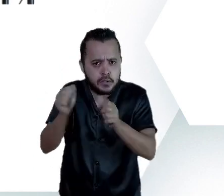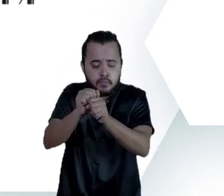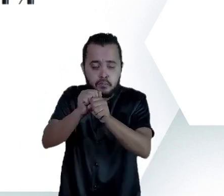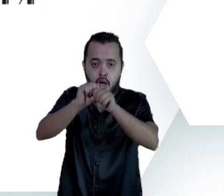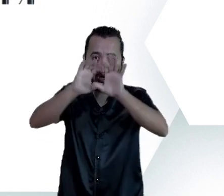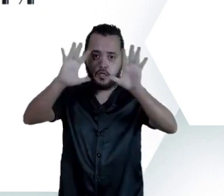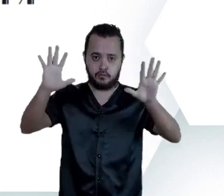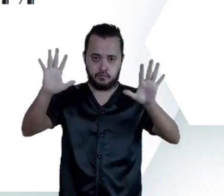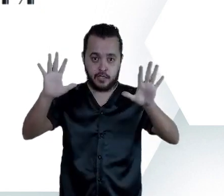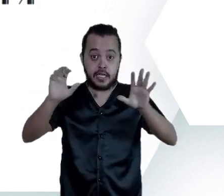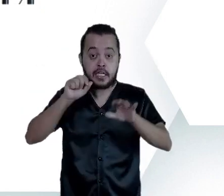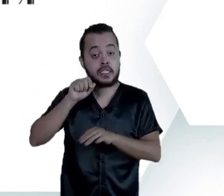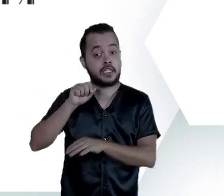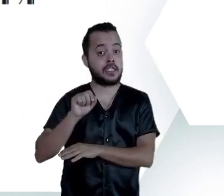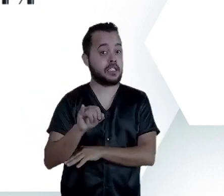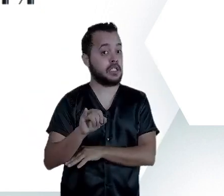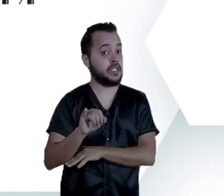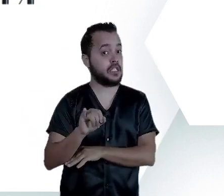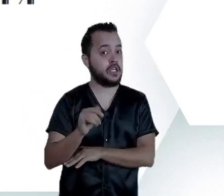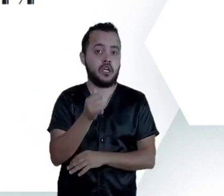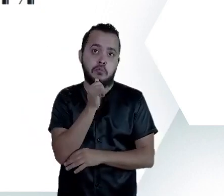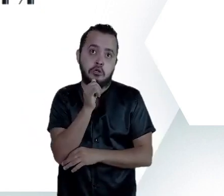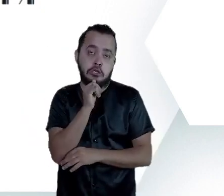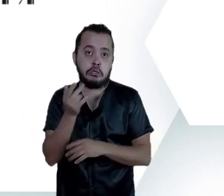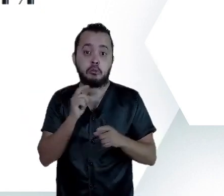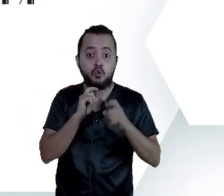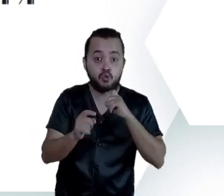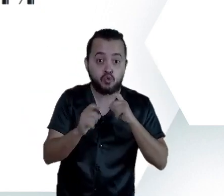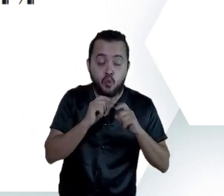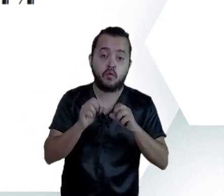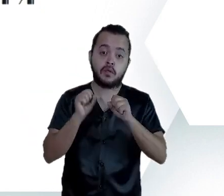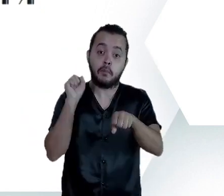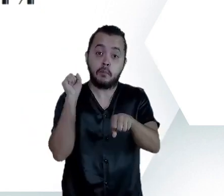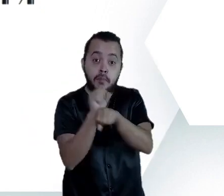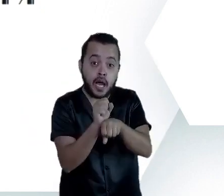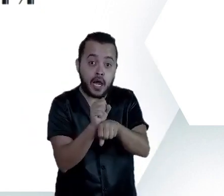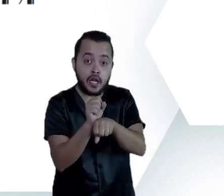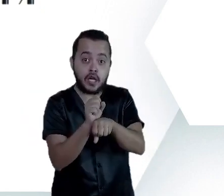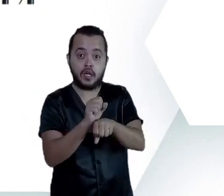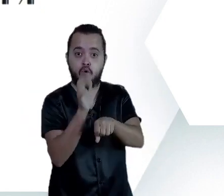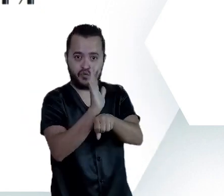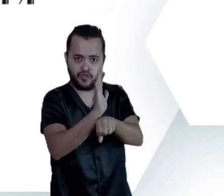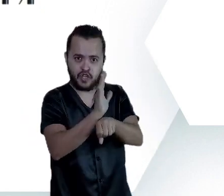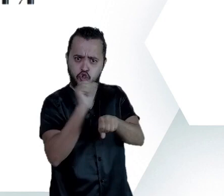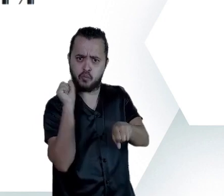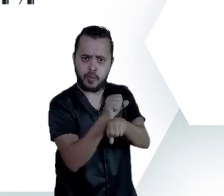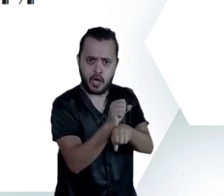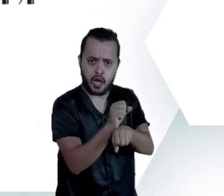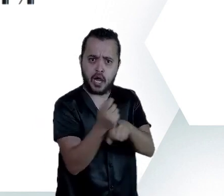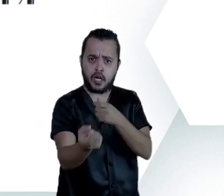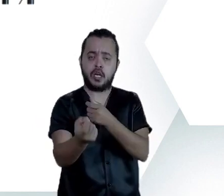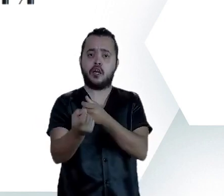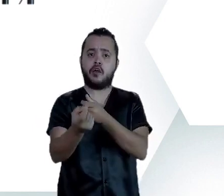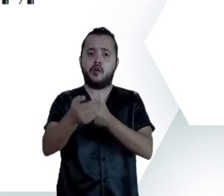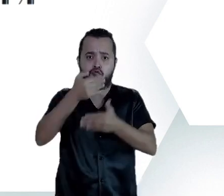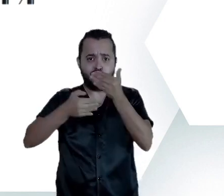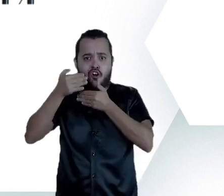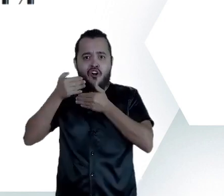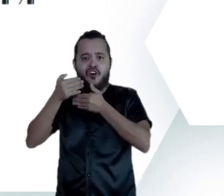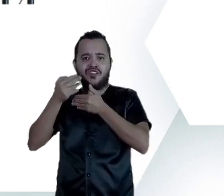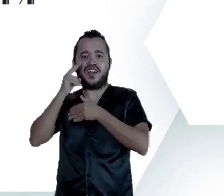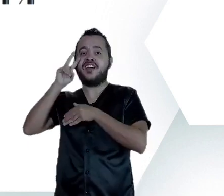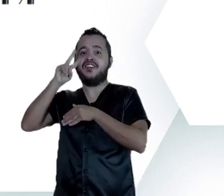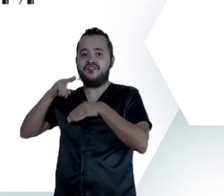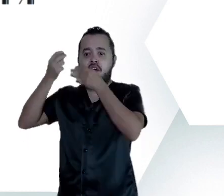entendendo. Caso você tenha alguma dúvida, você pode estar pausando o vídeo volta e vê a explicação